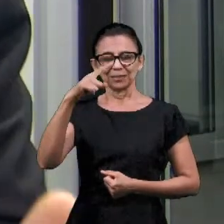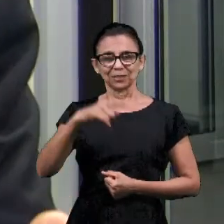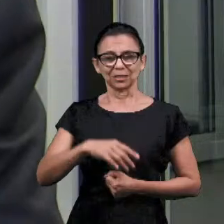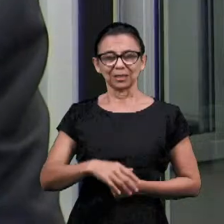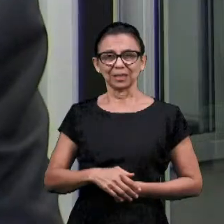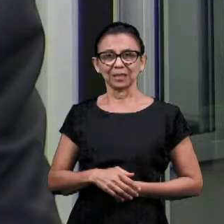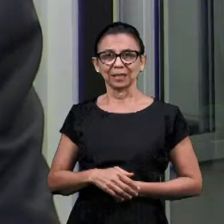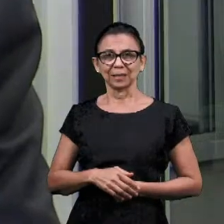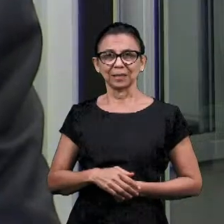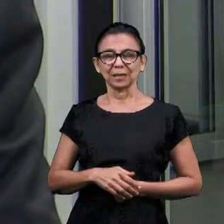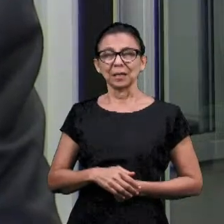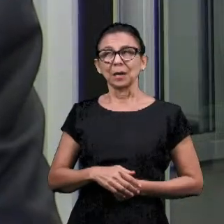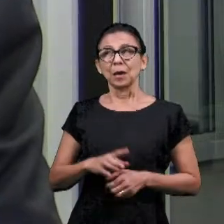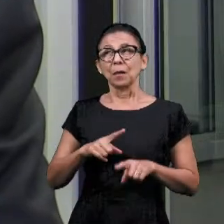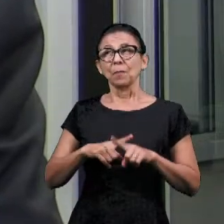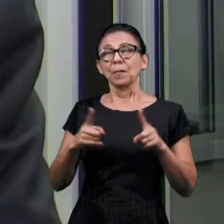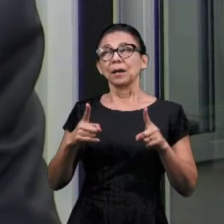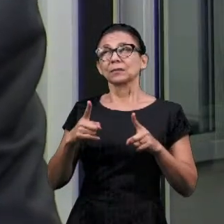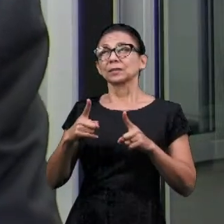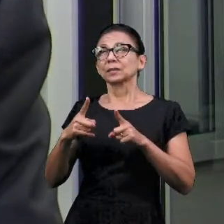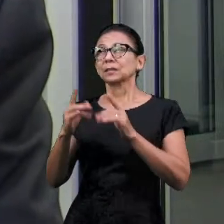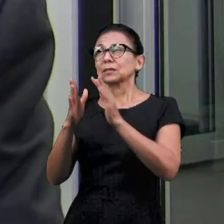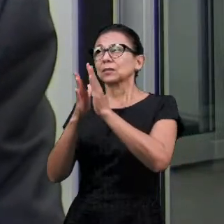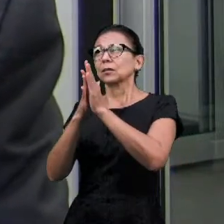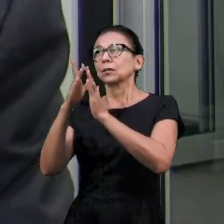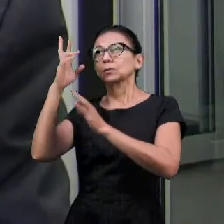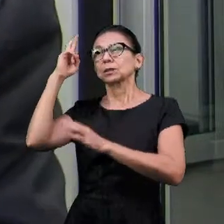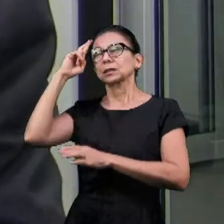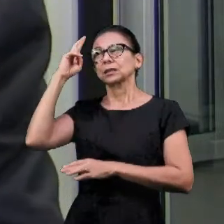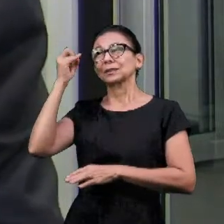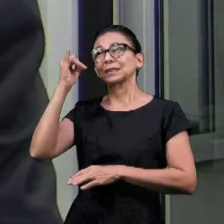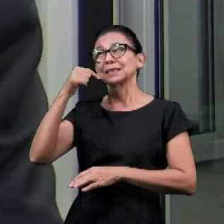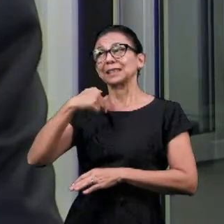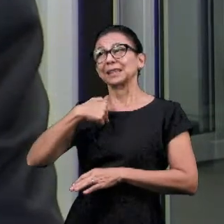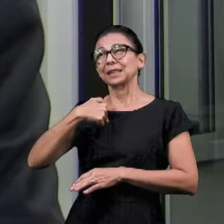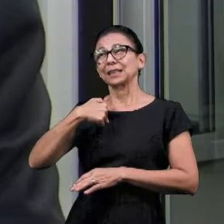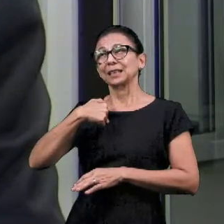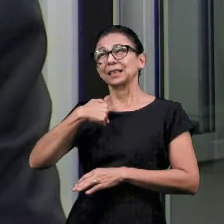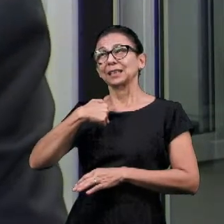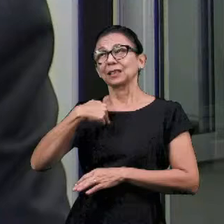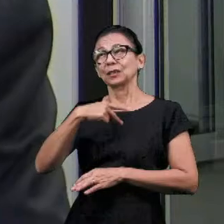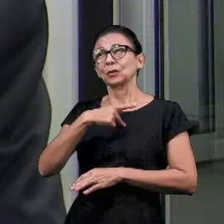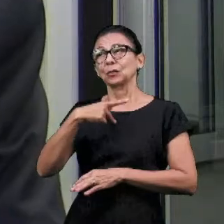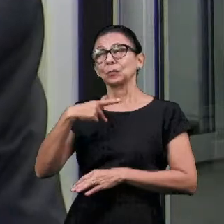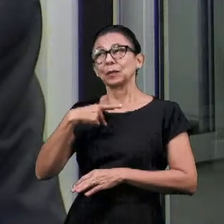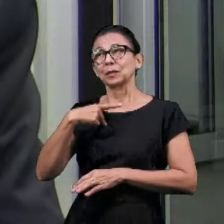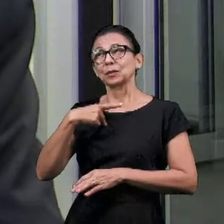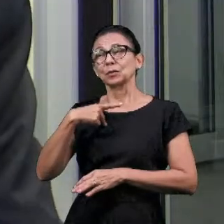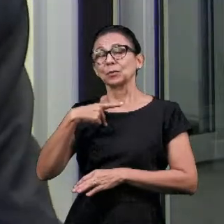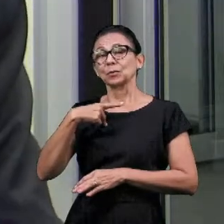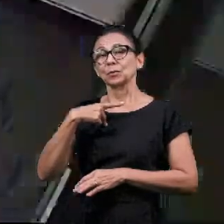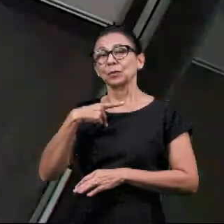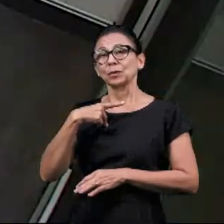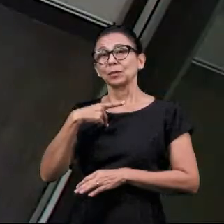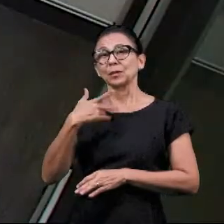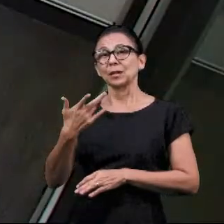fosse pastor numa situação dessa, eu iria fazer isso. Agora eu vou ver o que é que o meu pastor vai fazer. E ele vai aprendendo com